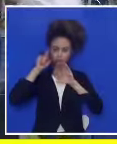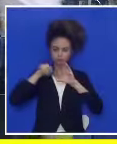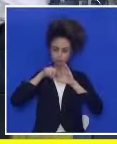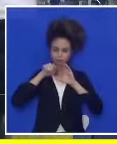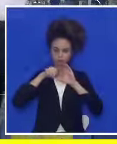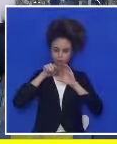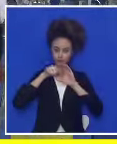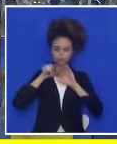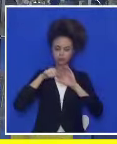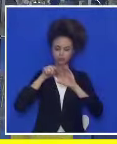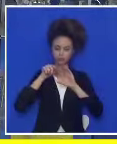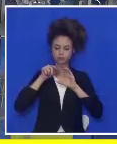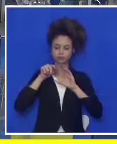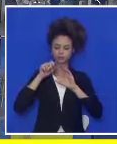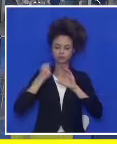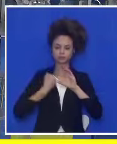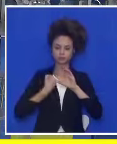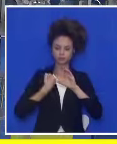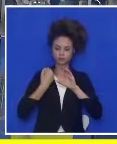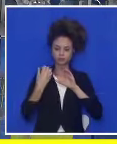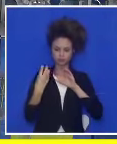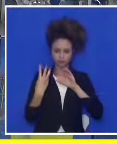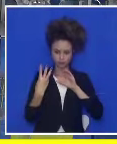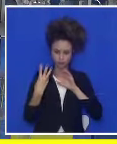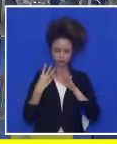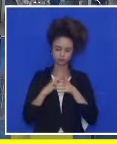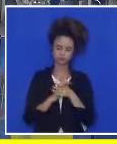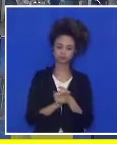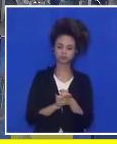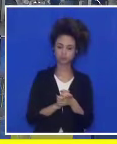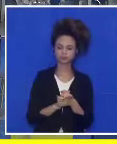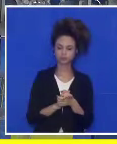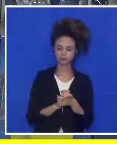colocando-as no suporte em cima do globo número 3, ou seja, do mesmo globo,